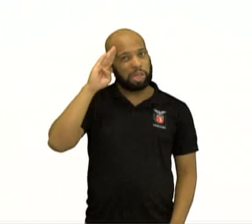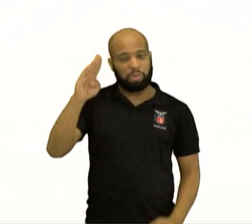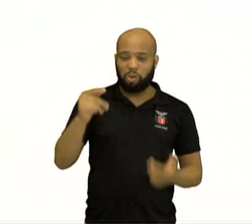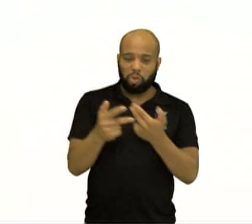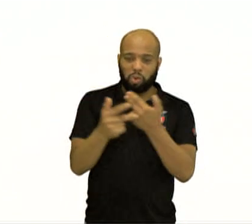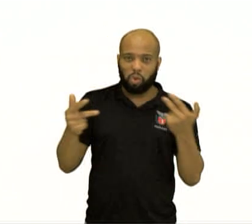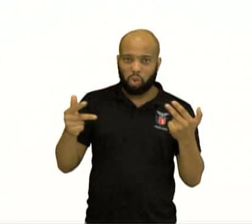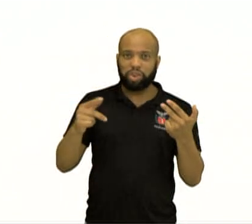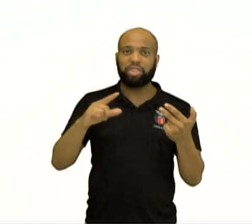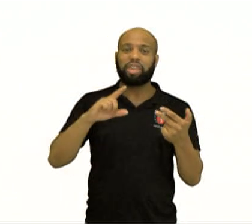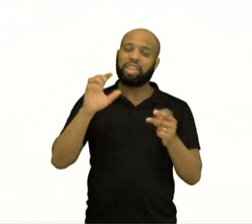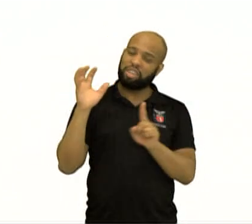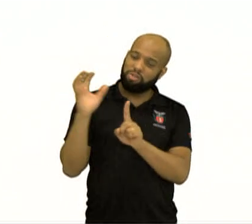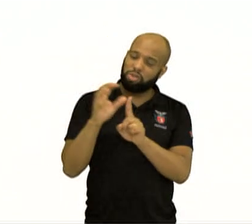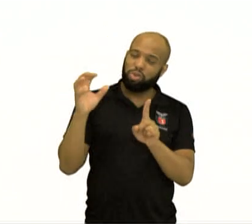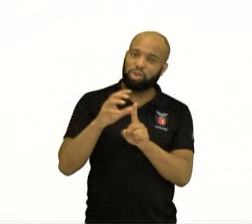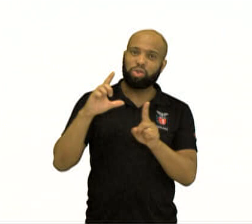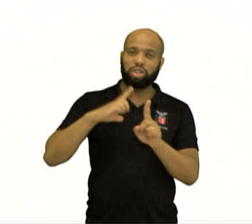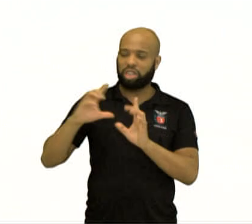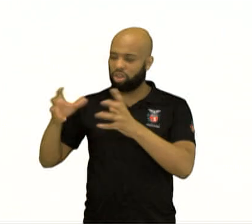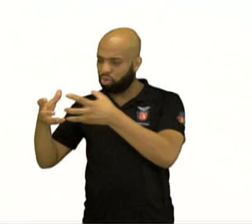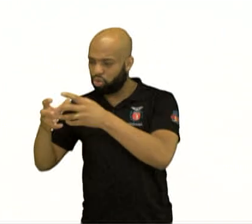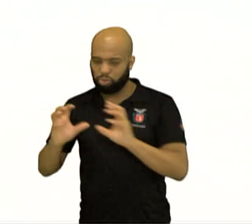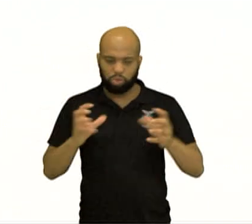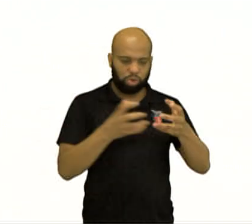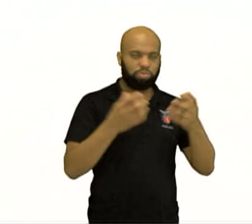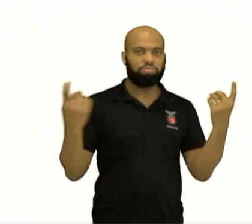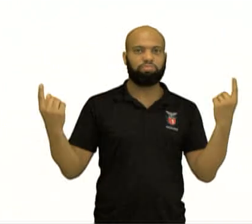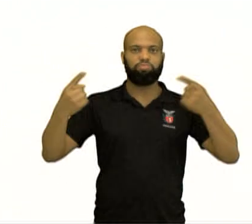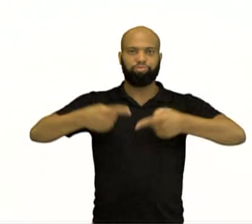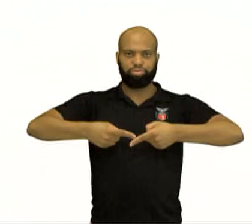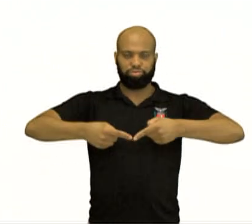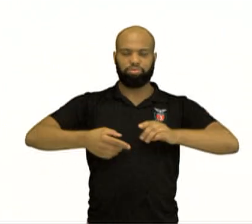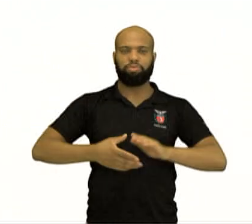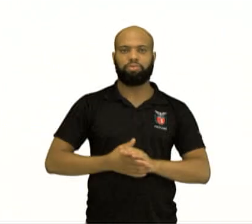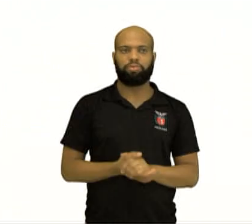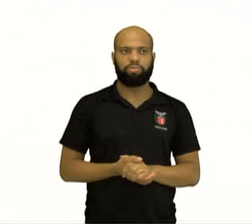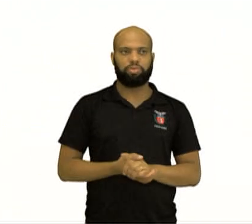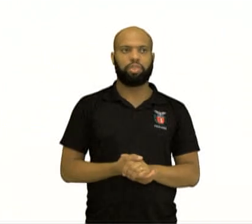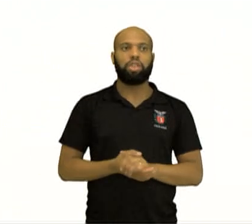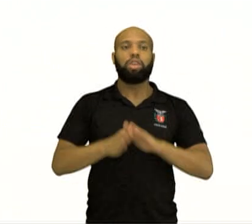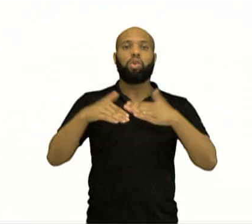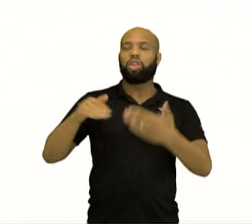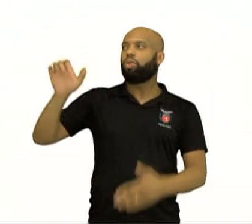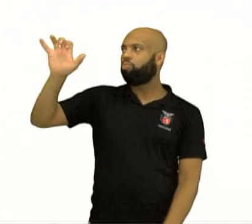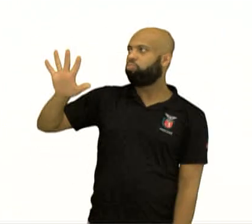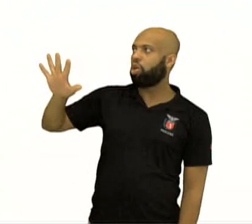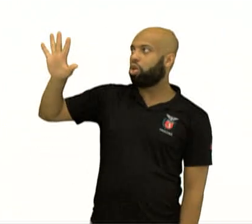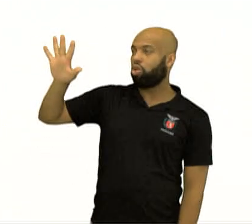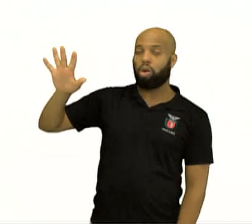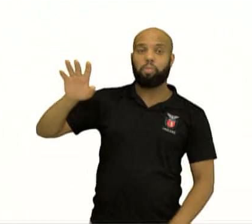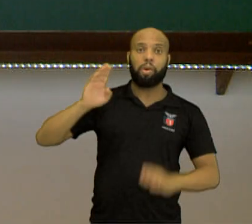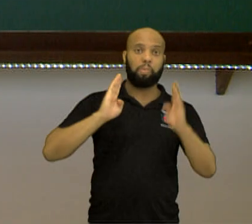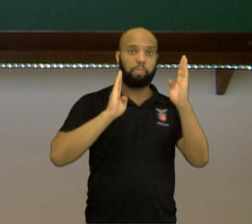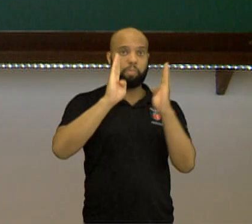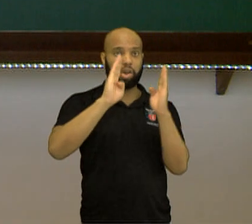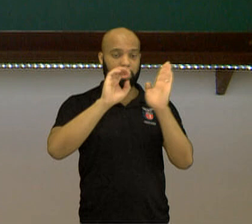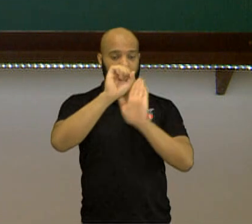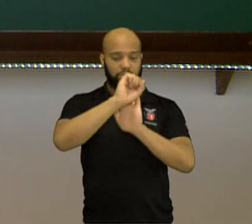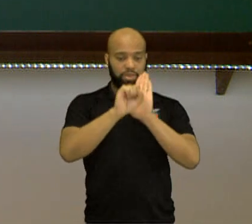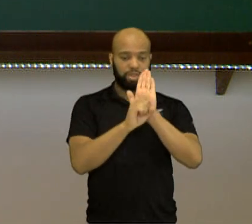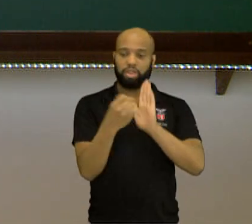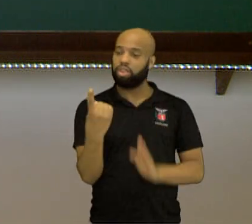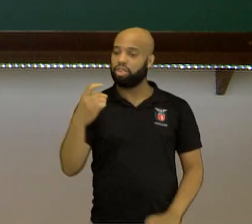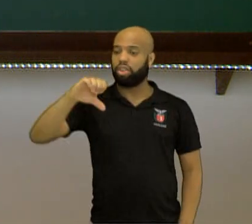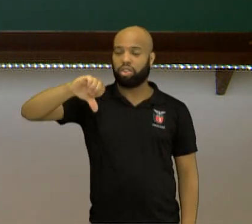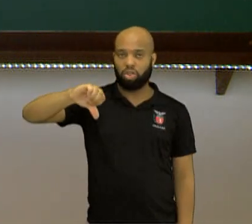intensificação do conflito entre classes. Pessoal, a Europa do século XIX se configura